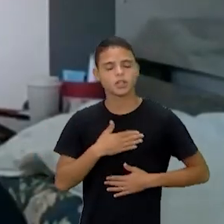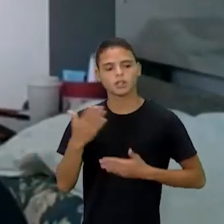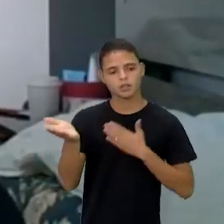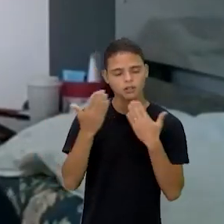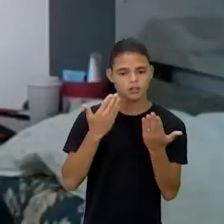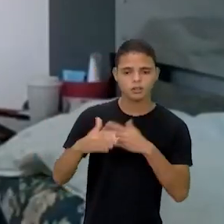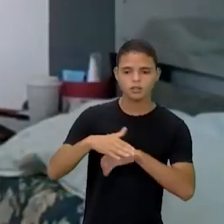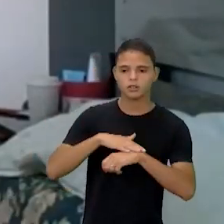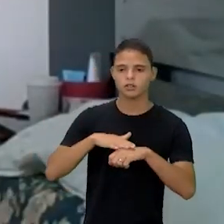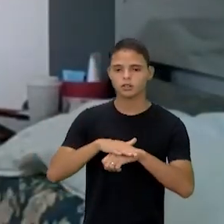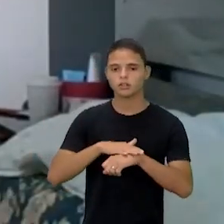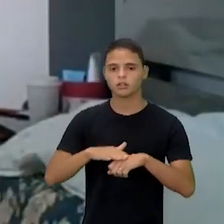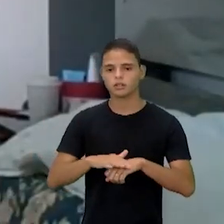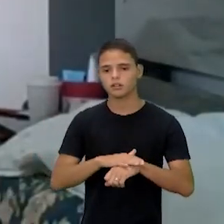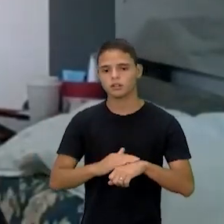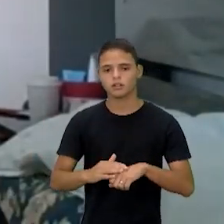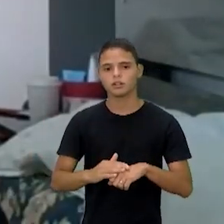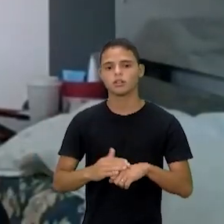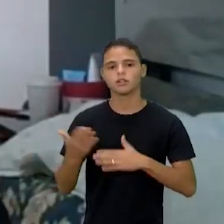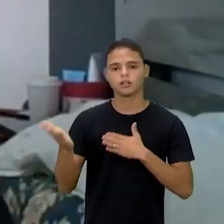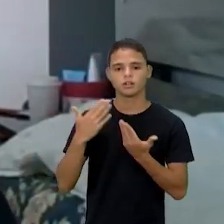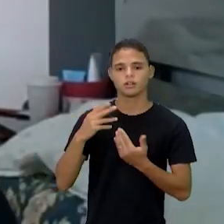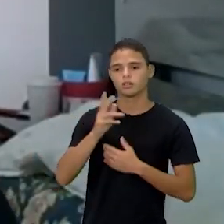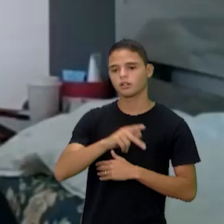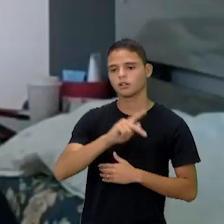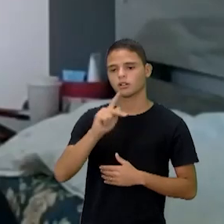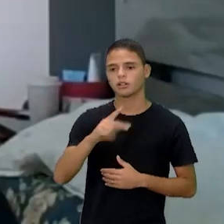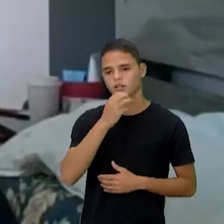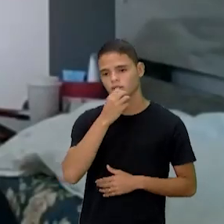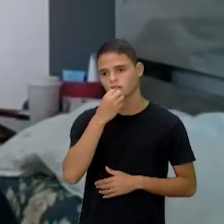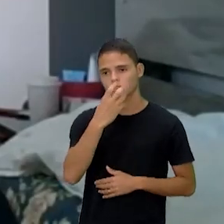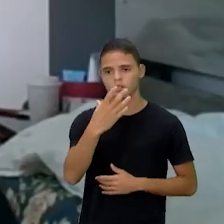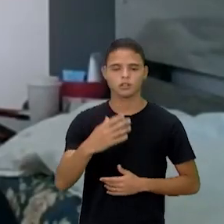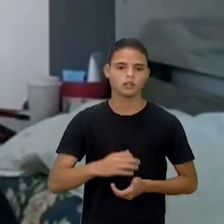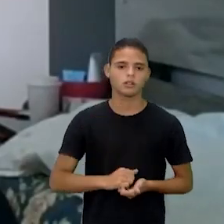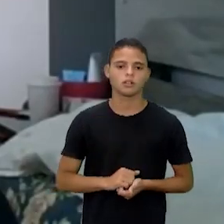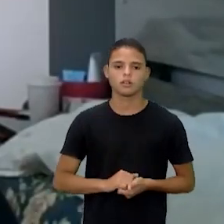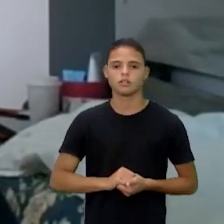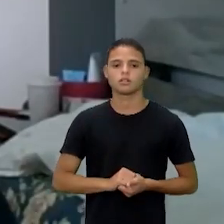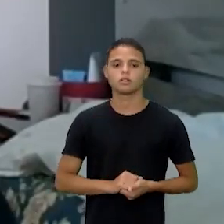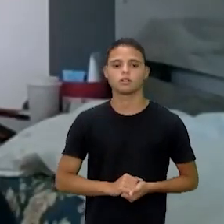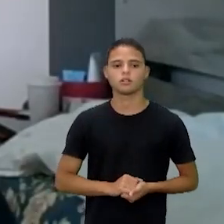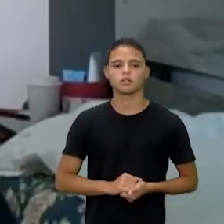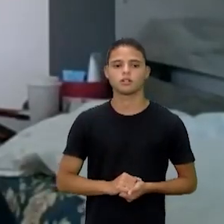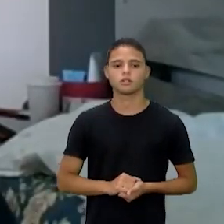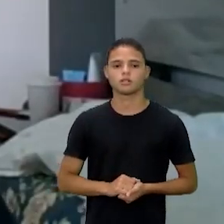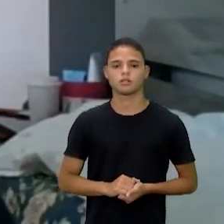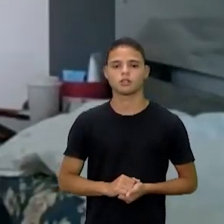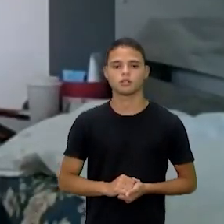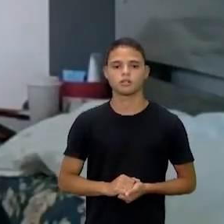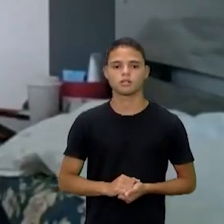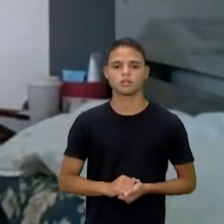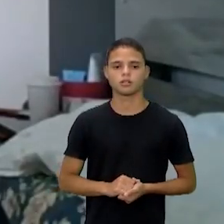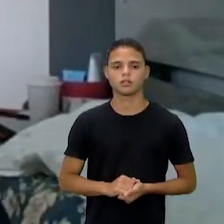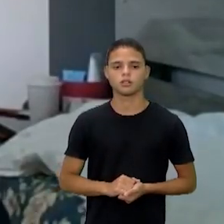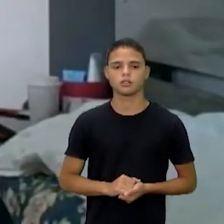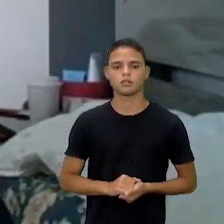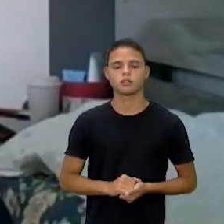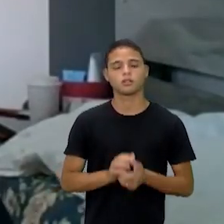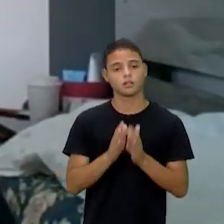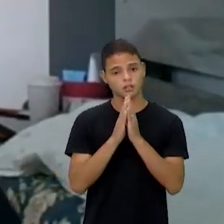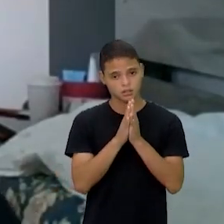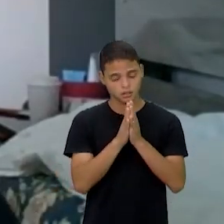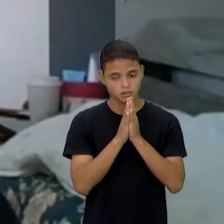né? Principalmente falar para os professores. E assim, né? Olhem com bastante carinho,